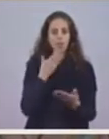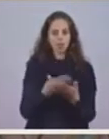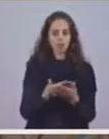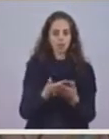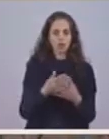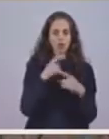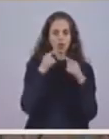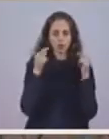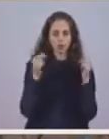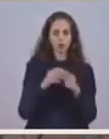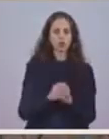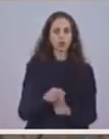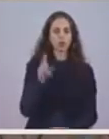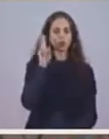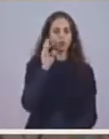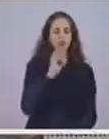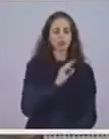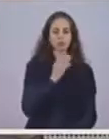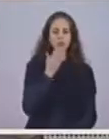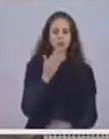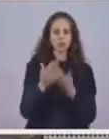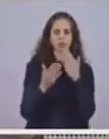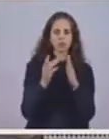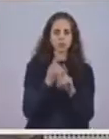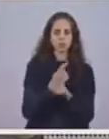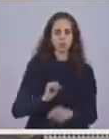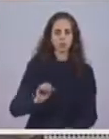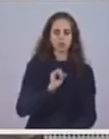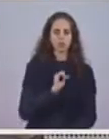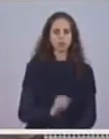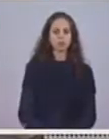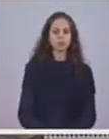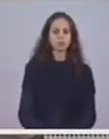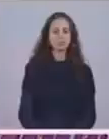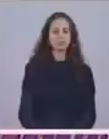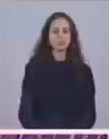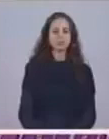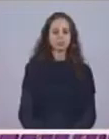oremos. Ouvi, Senhor, as nossas súplicas.